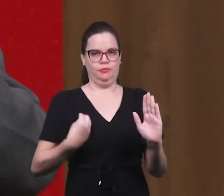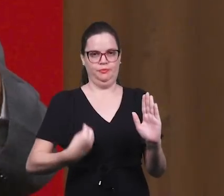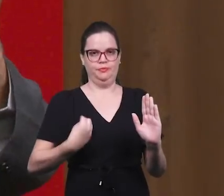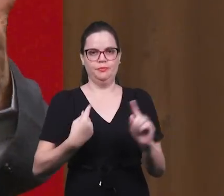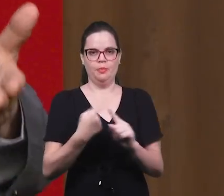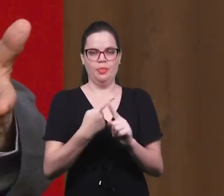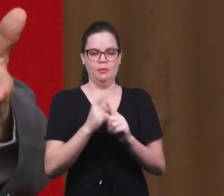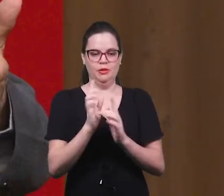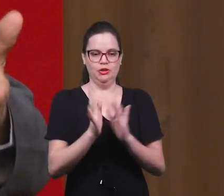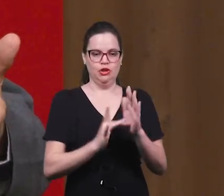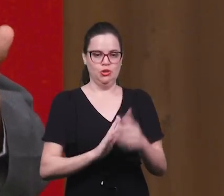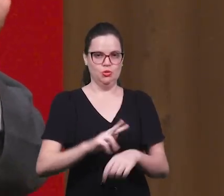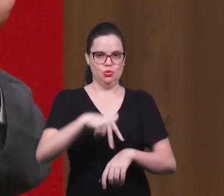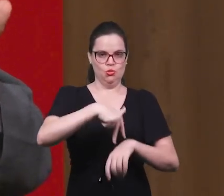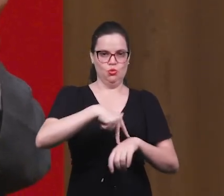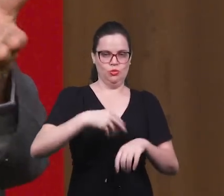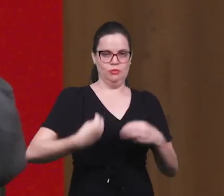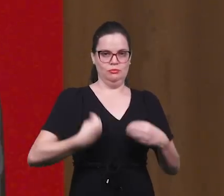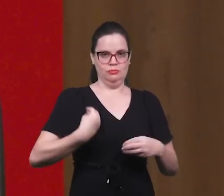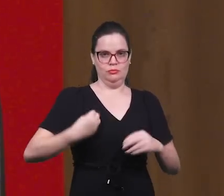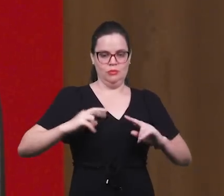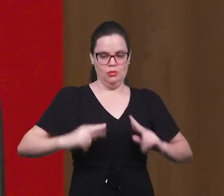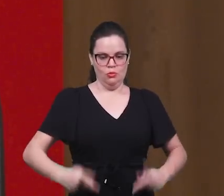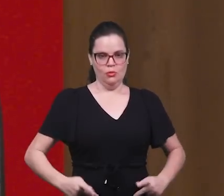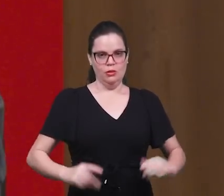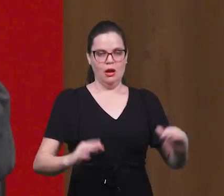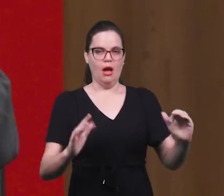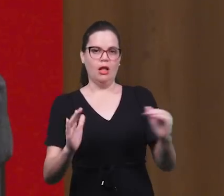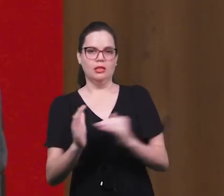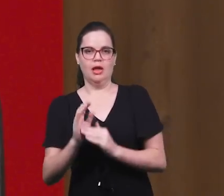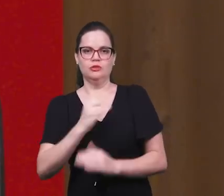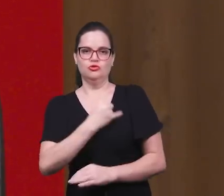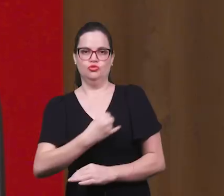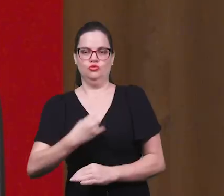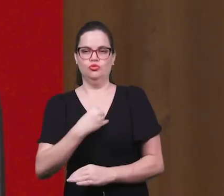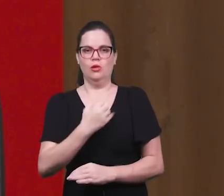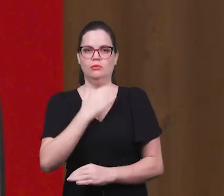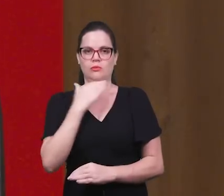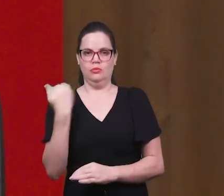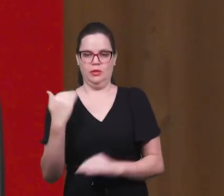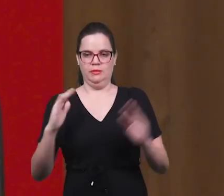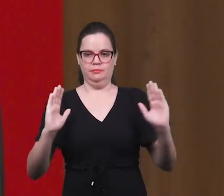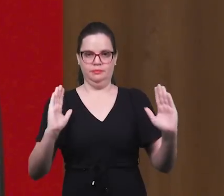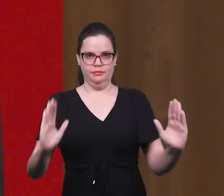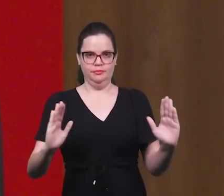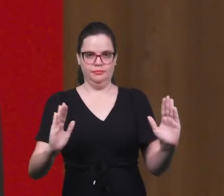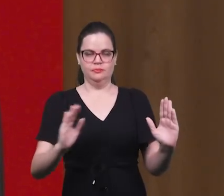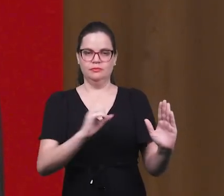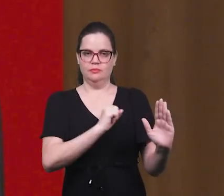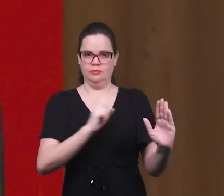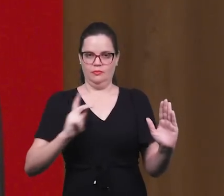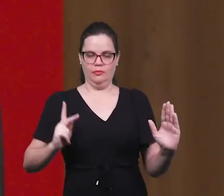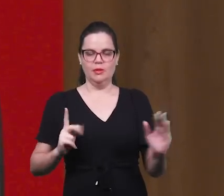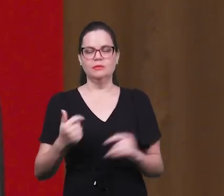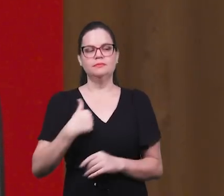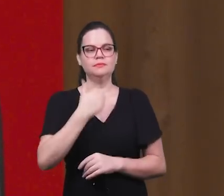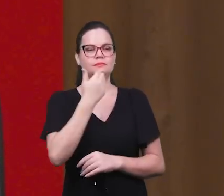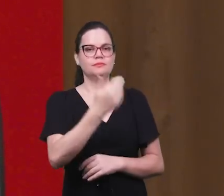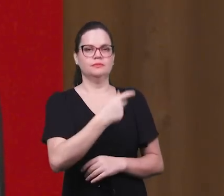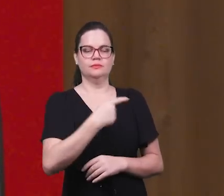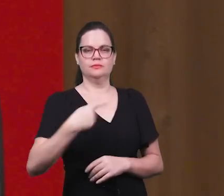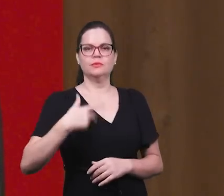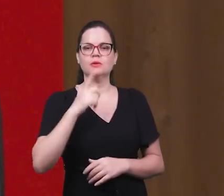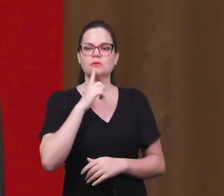Jesus até o último apóstolo, que foi o apóstolo João. Para falar das perseguições, vou pedir que o pastor Luiz